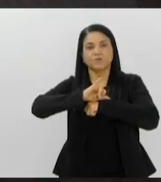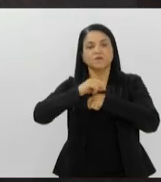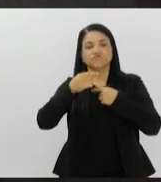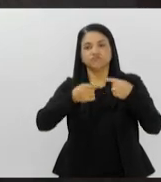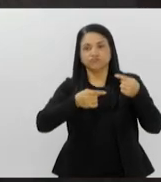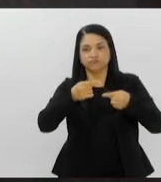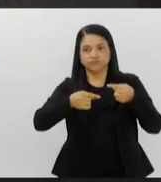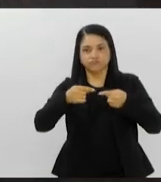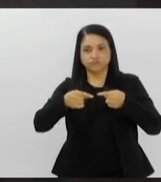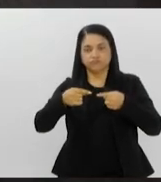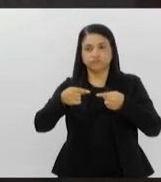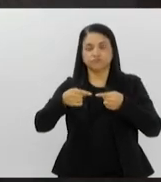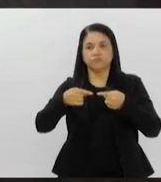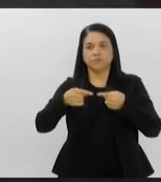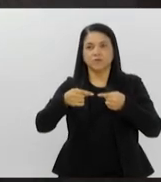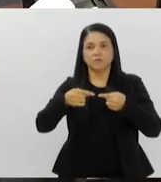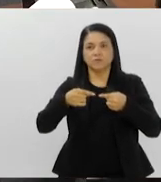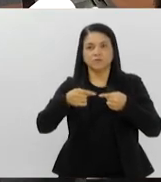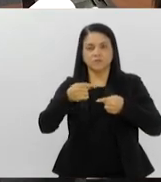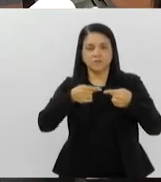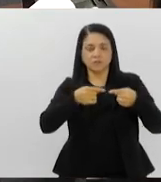não havendo quem queira discutir.